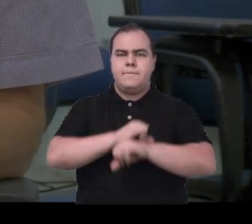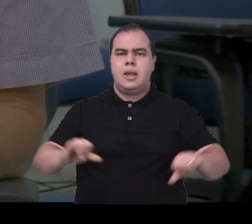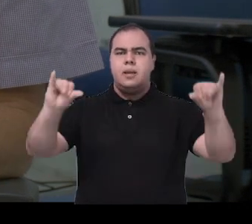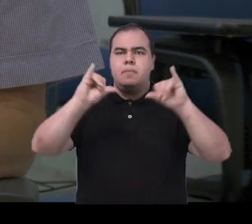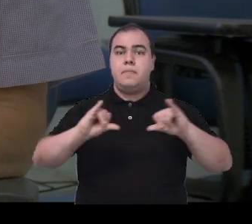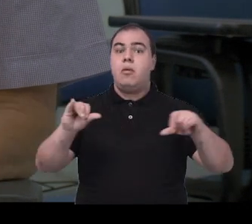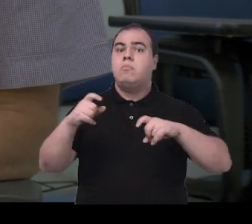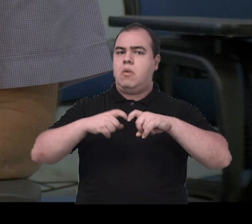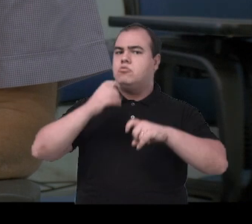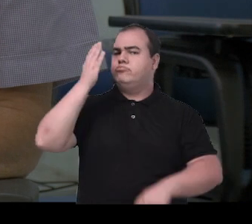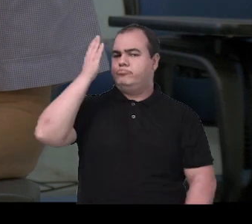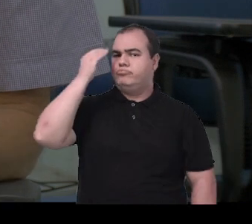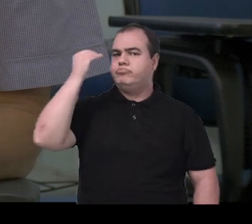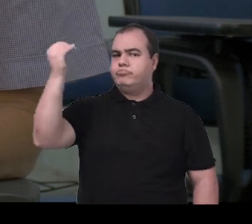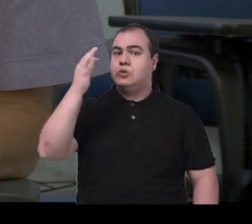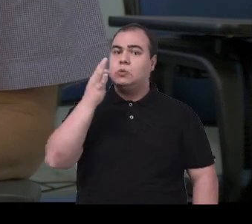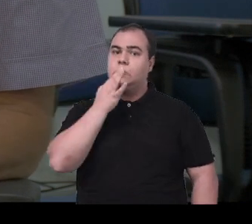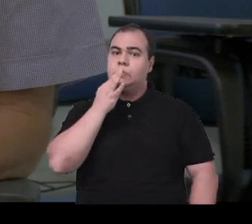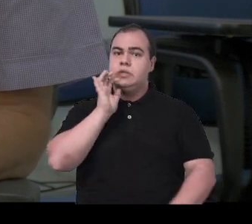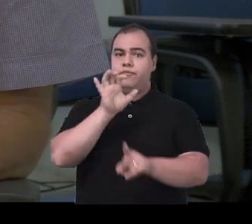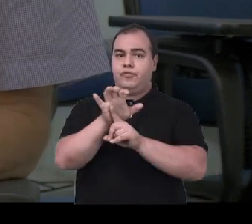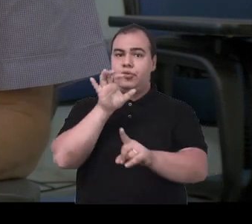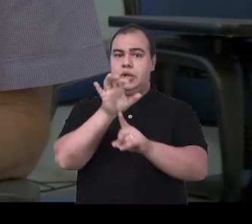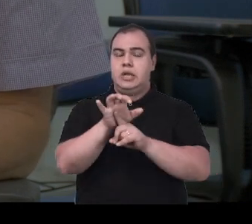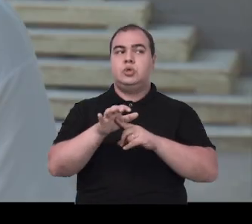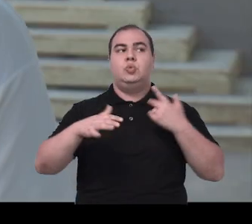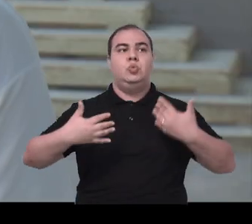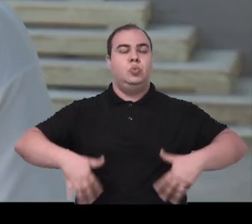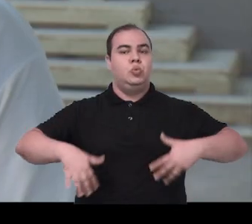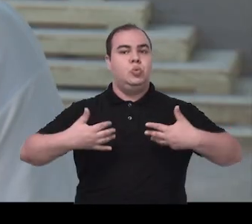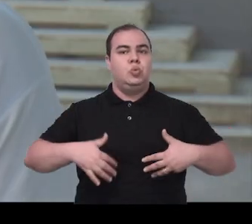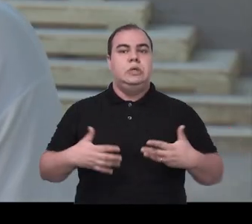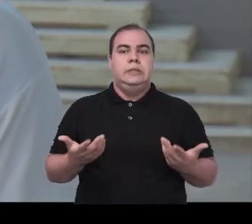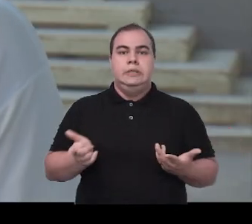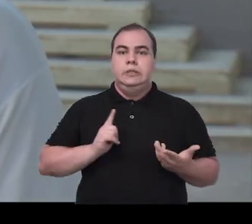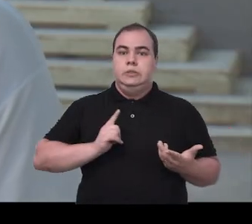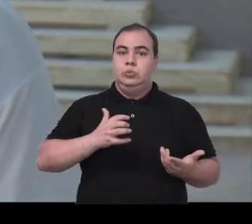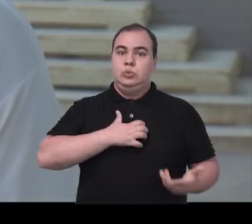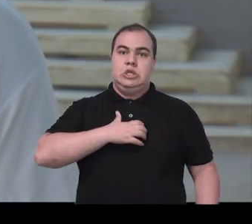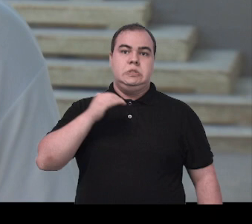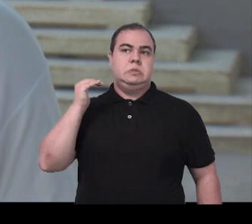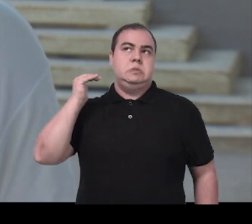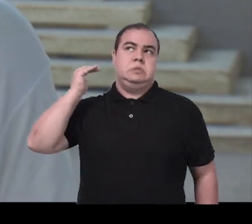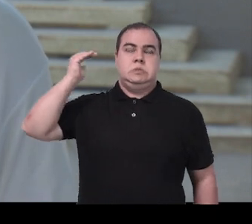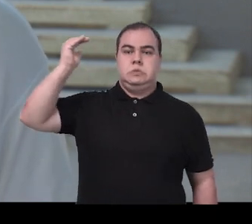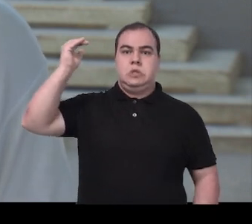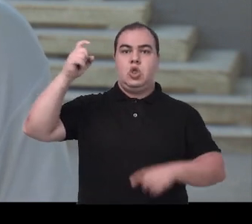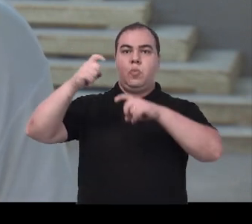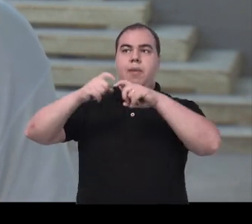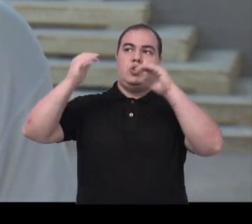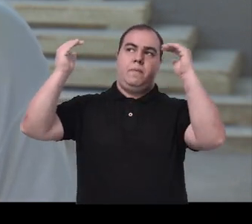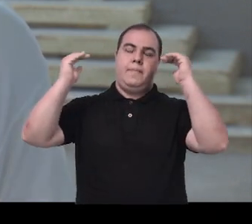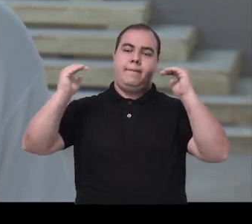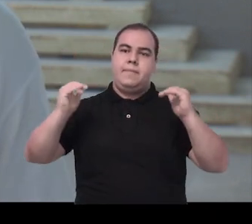pela cidade, e eram médicos conhecidos, influentes. Um esquema bastante, digamos, autoritário,